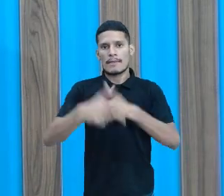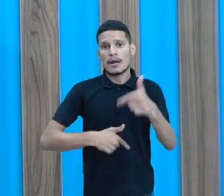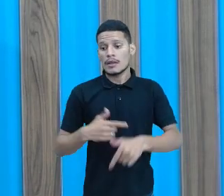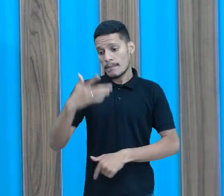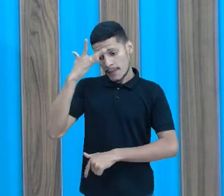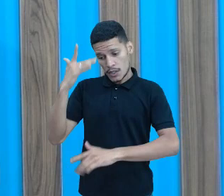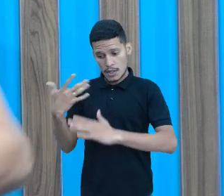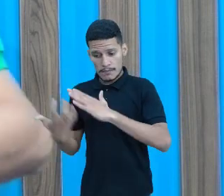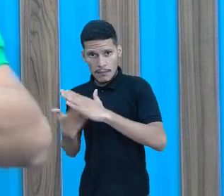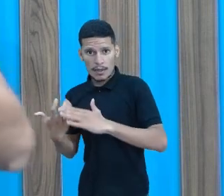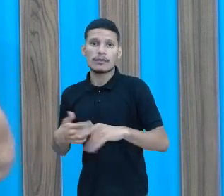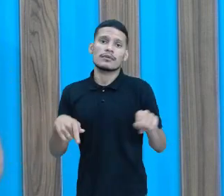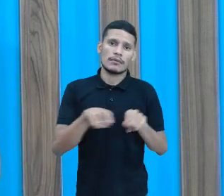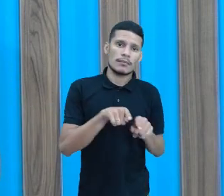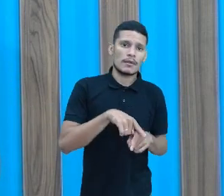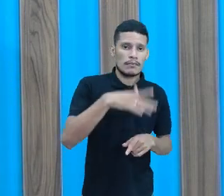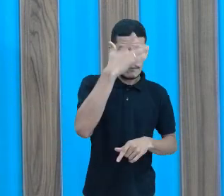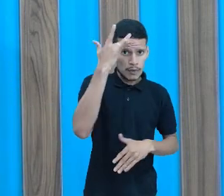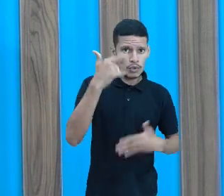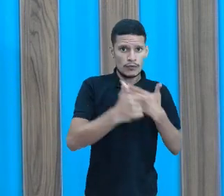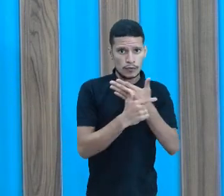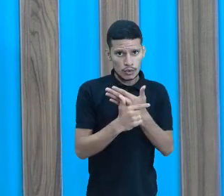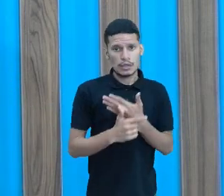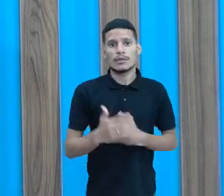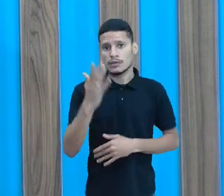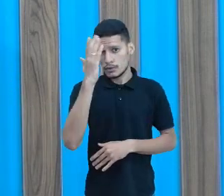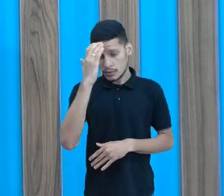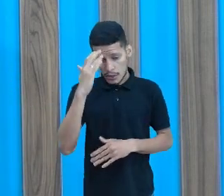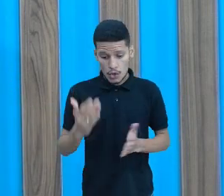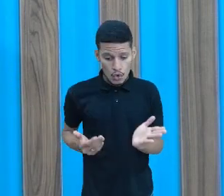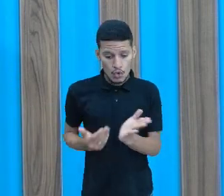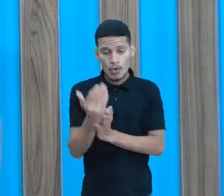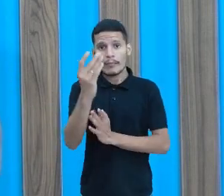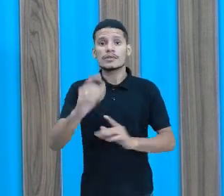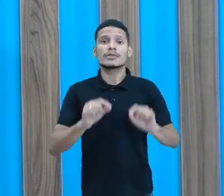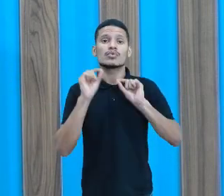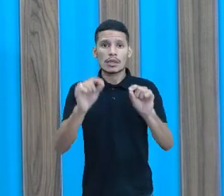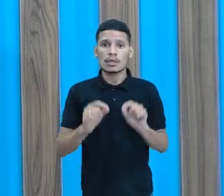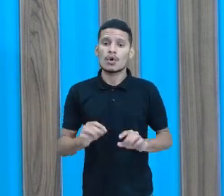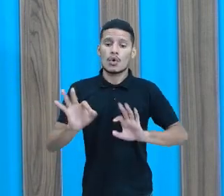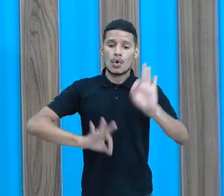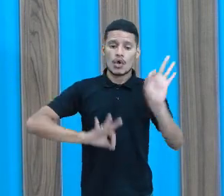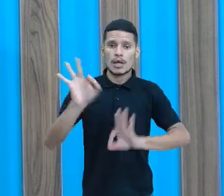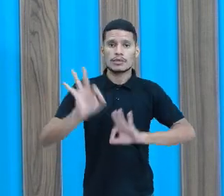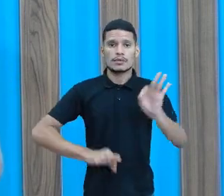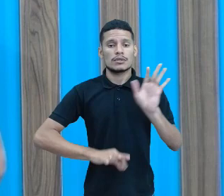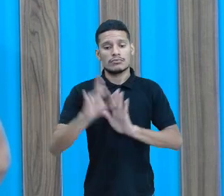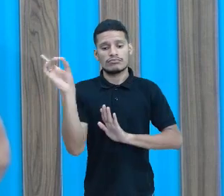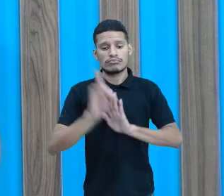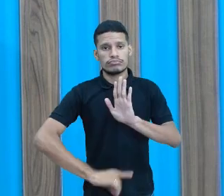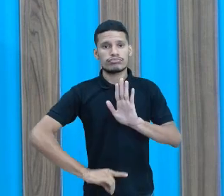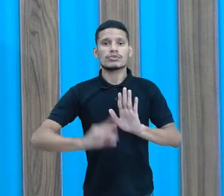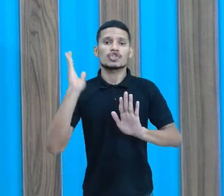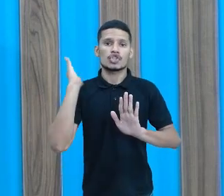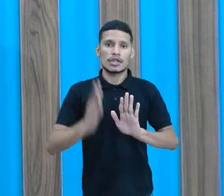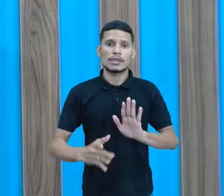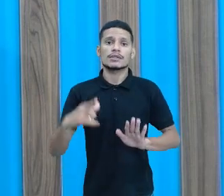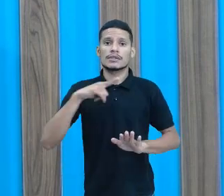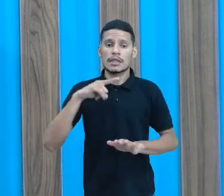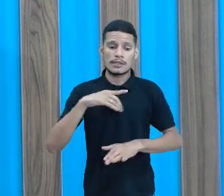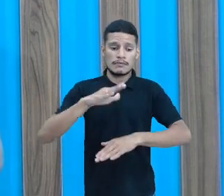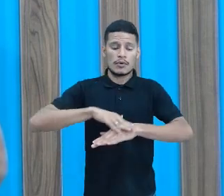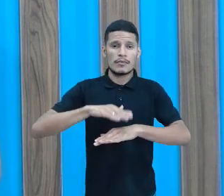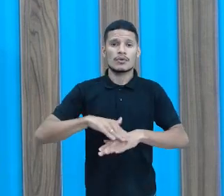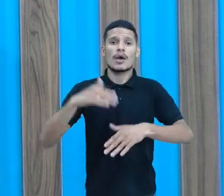o empregado. E a partir dali, né, esse trabalho ele está regulamentado, quer dizer, ele deve atuar,